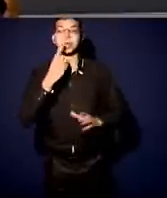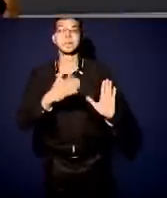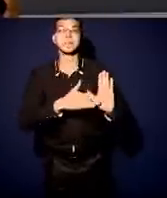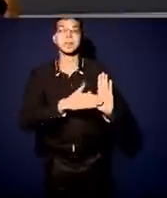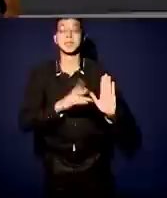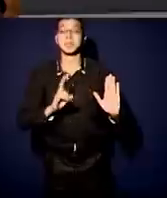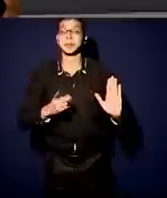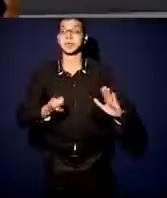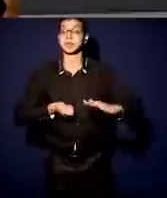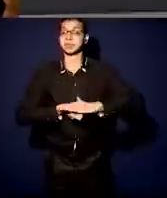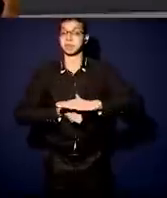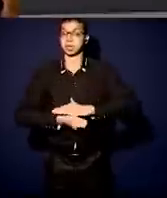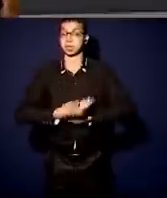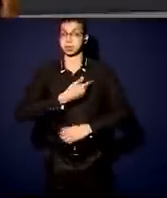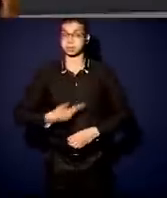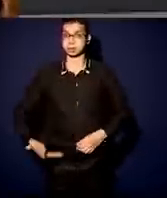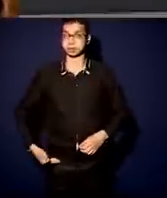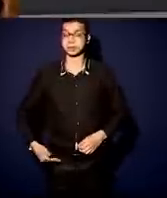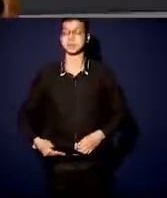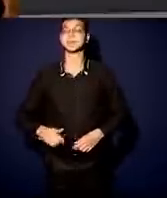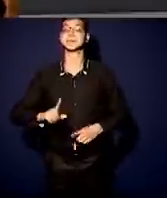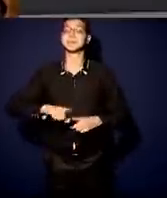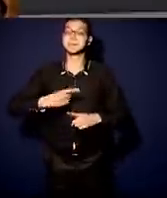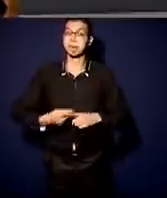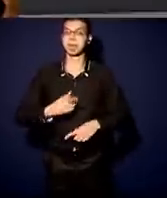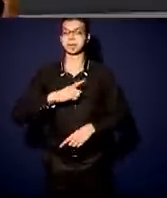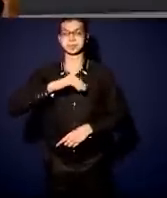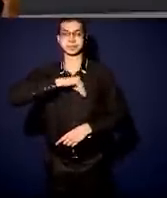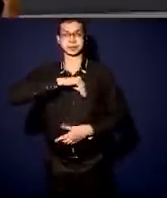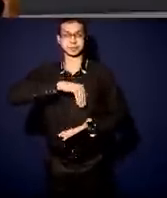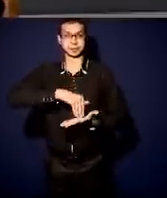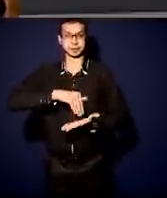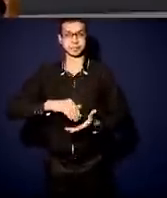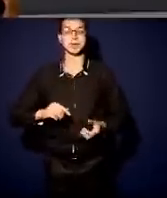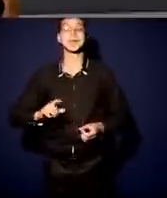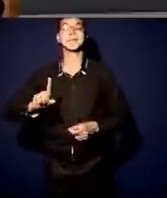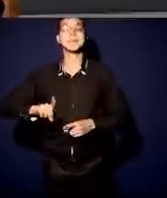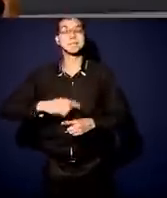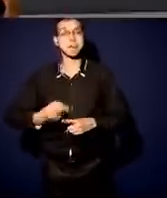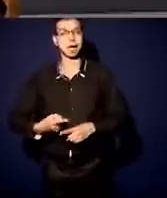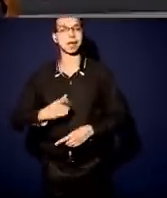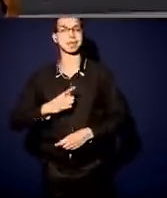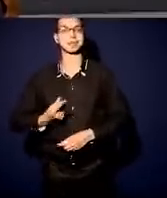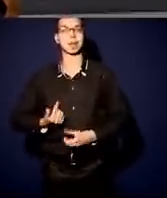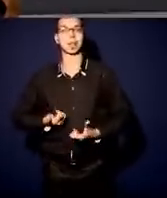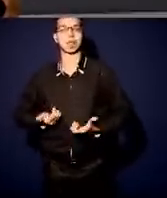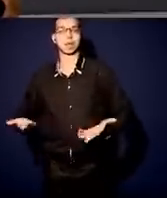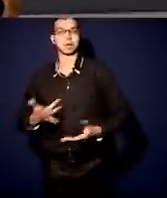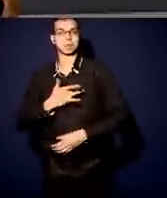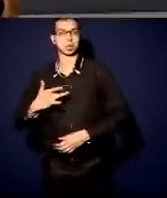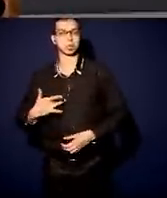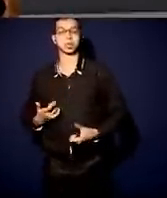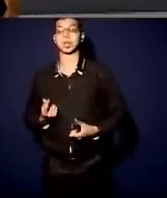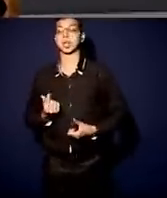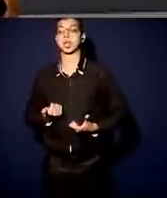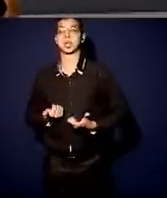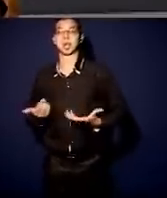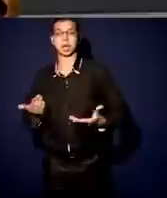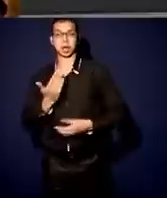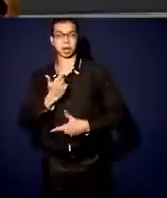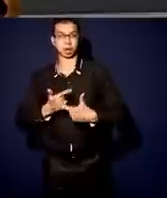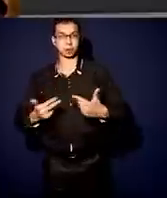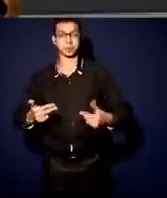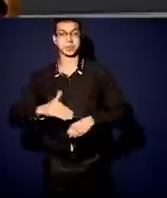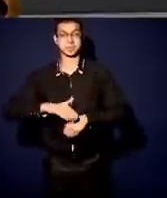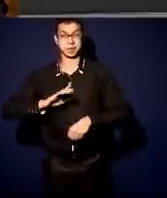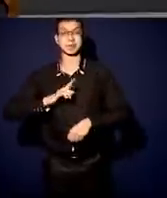investimento público vamos dar aumento real do salário mínimo vão aumentar gasto com educação gasto com saúde Vamos aumentar ajuste